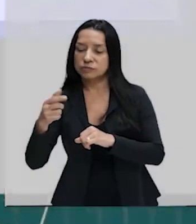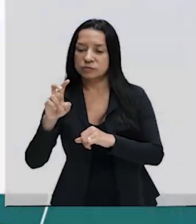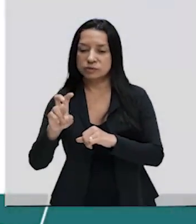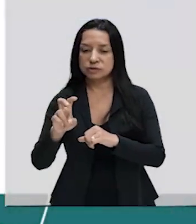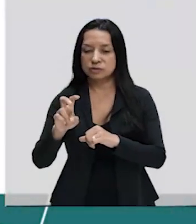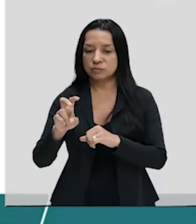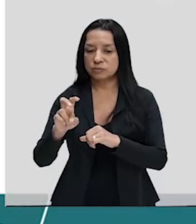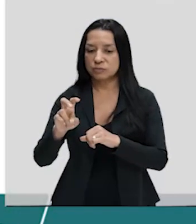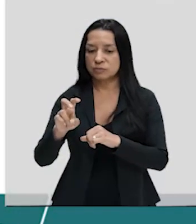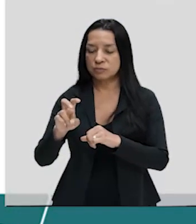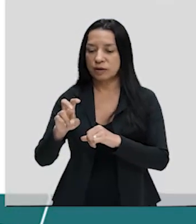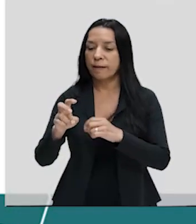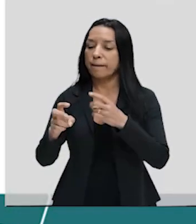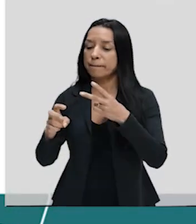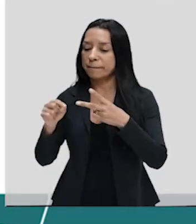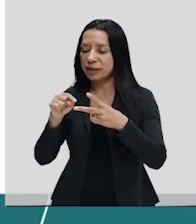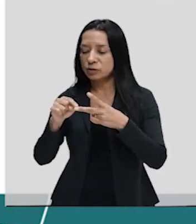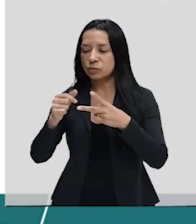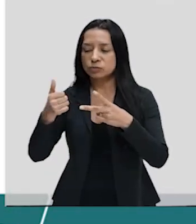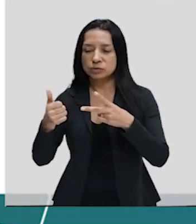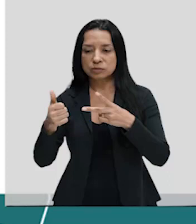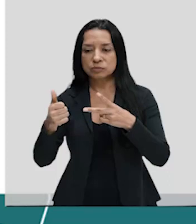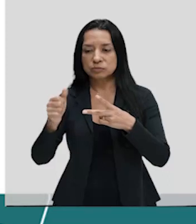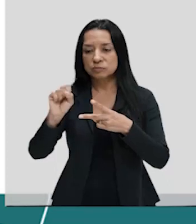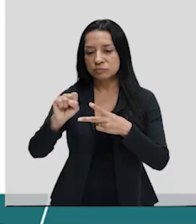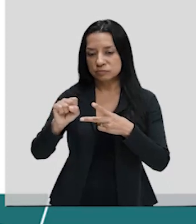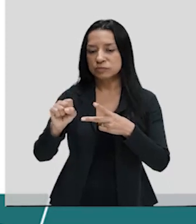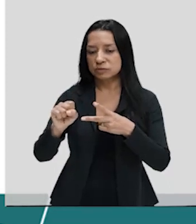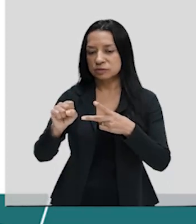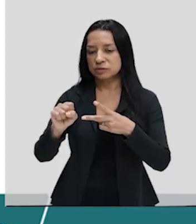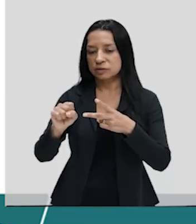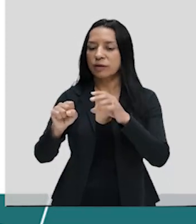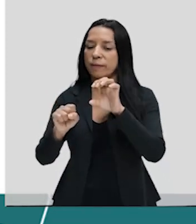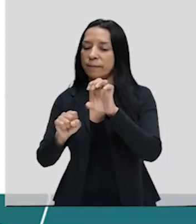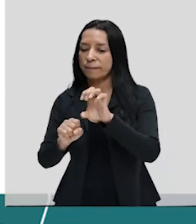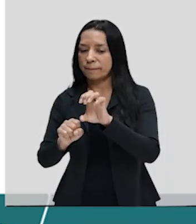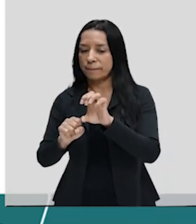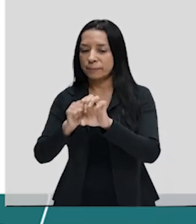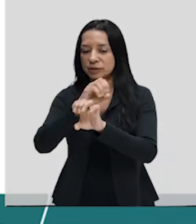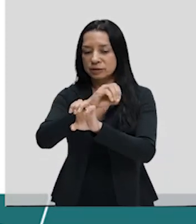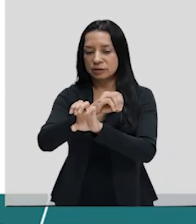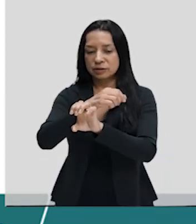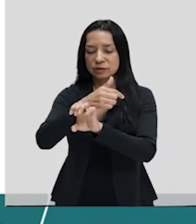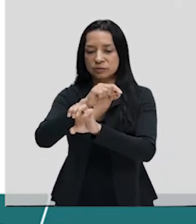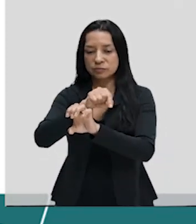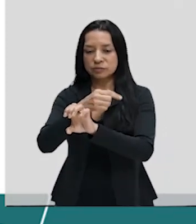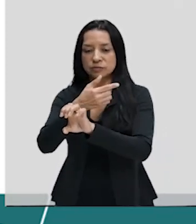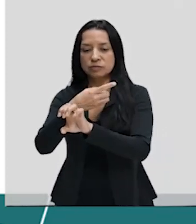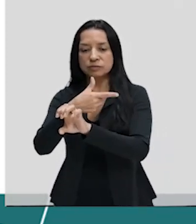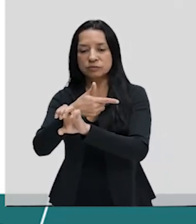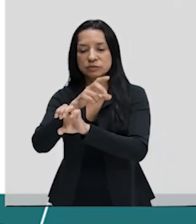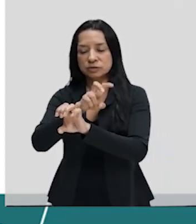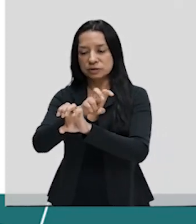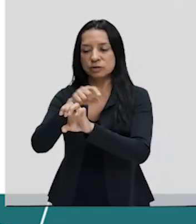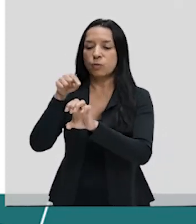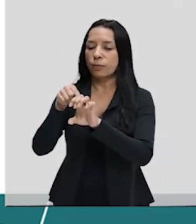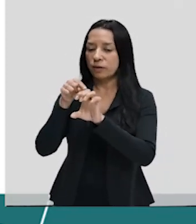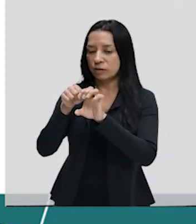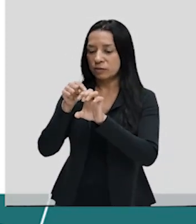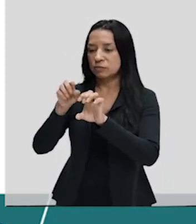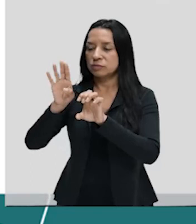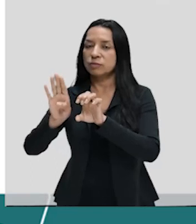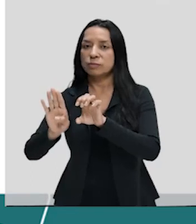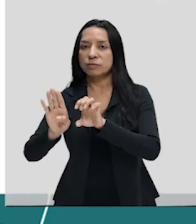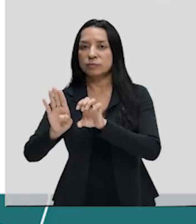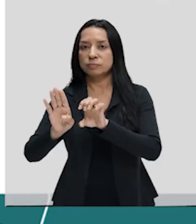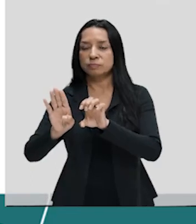do que 1? Sim, é. Logo, então, esse número, 0,25, esse elemento, vai também fazer